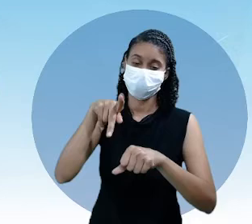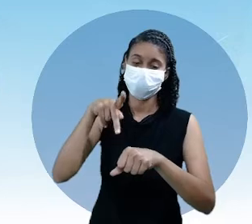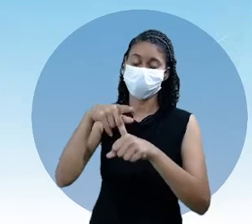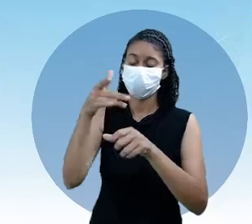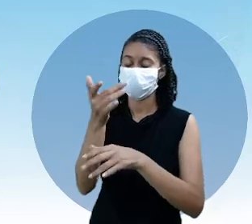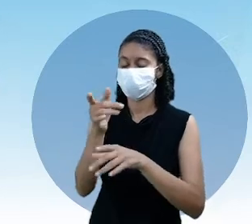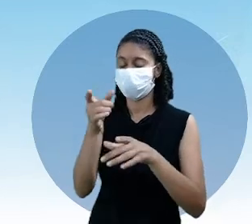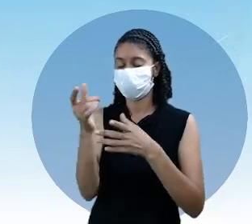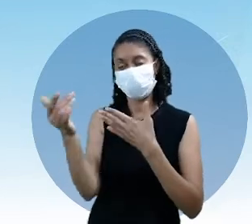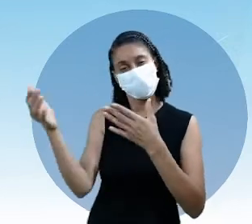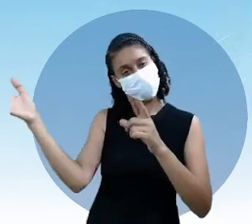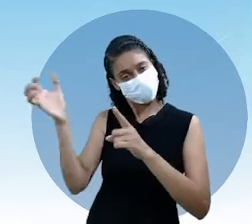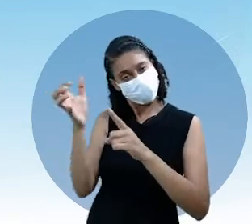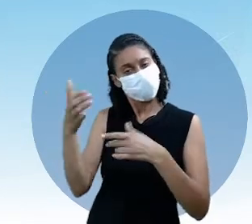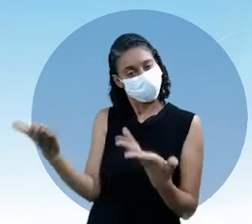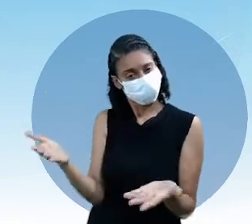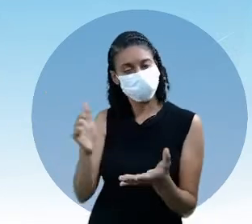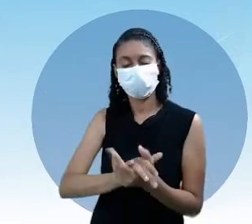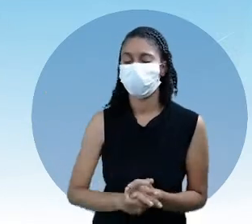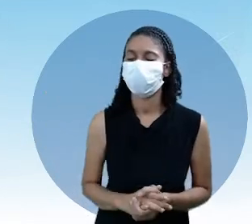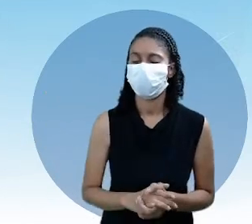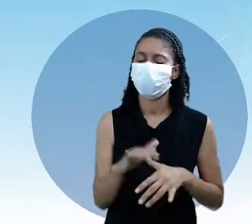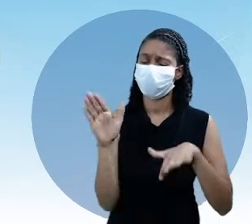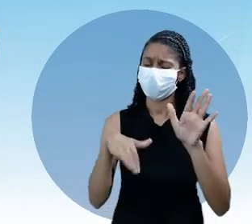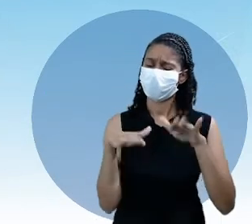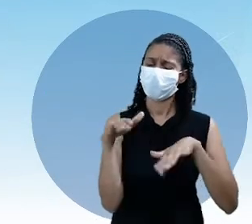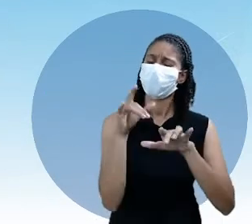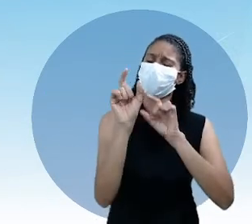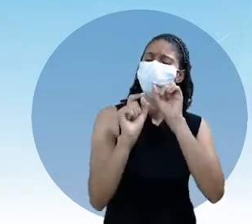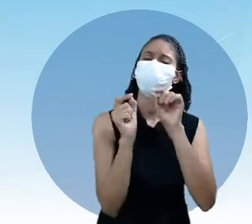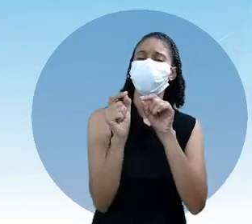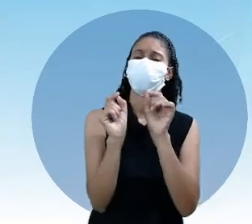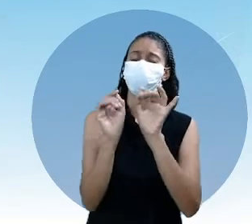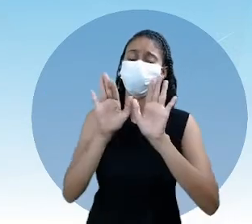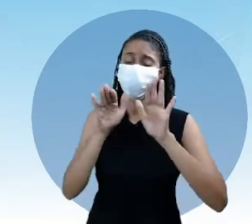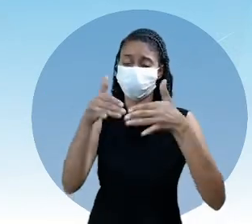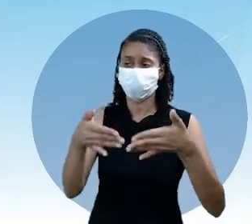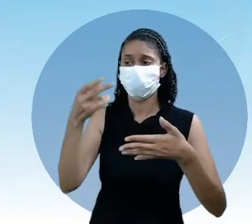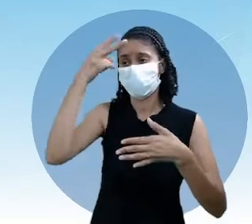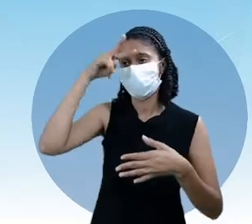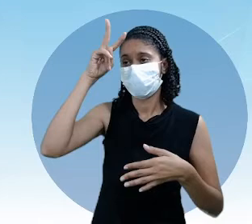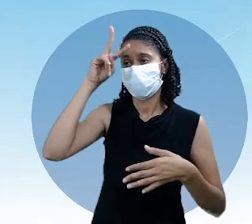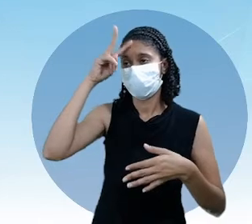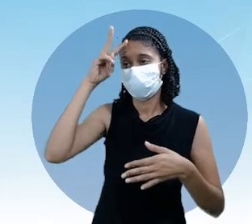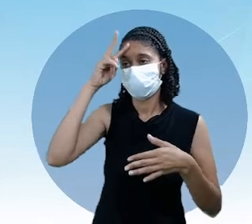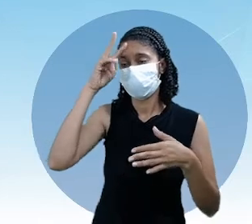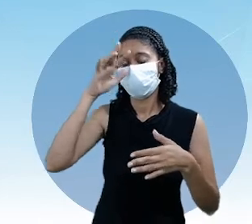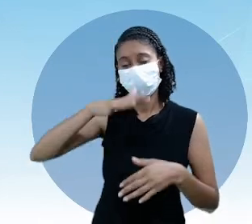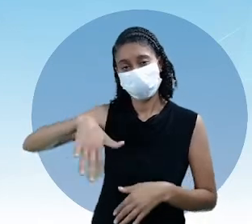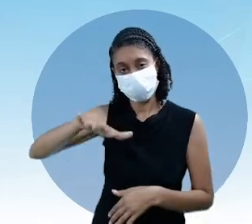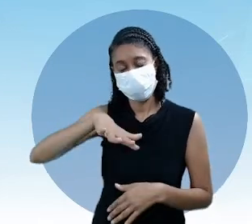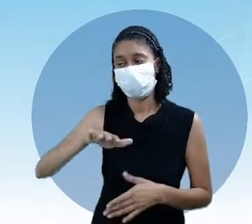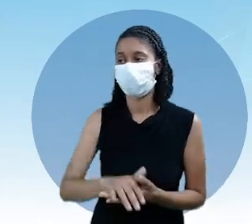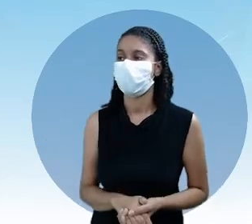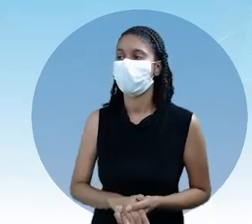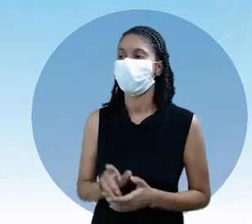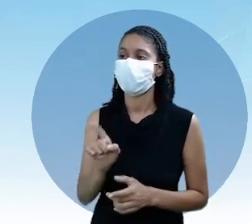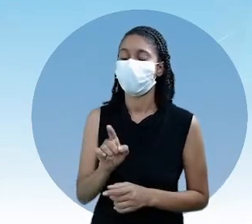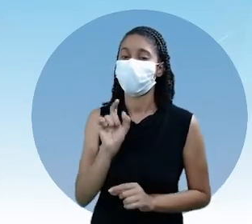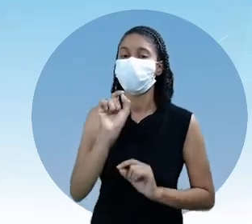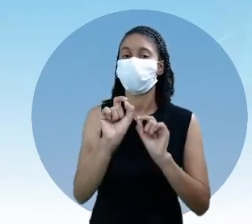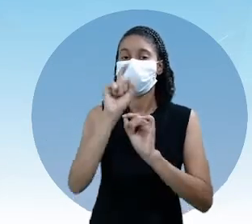internacional. Então, tudo depende muito da especificidade histórica de cada região. Então a questão não é quem